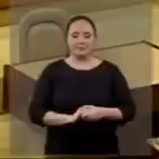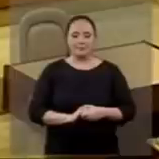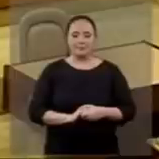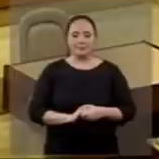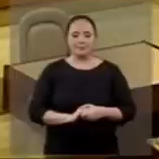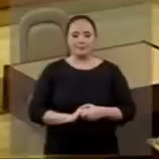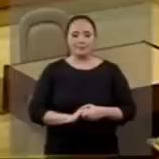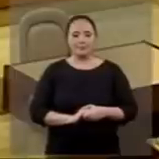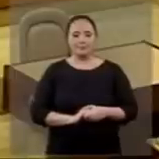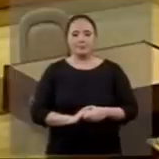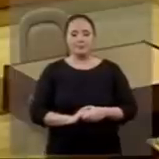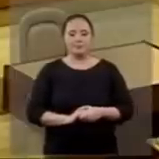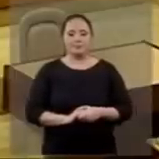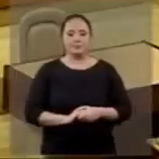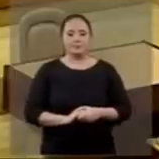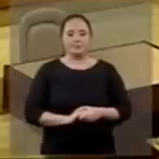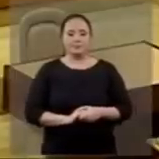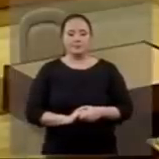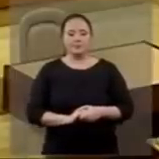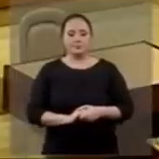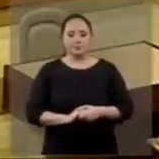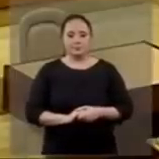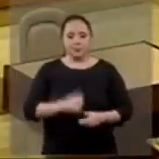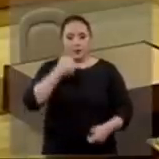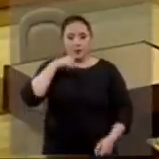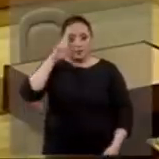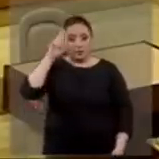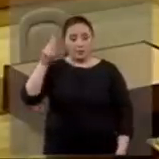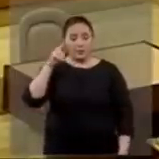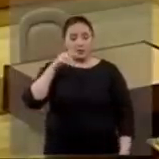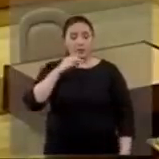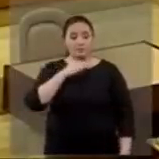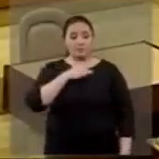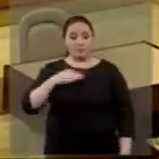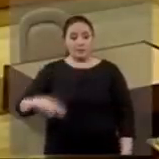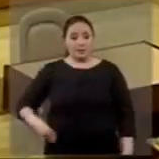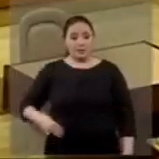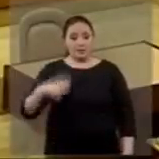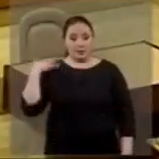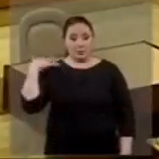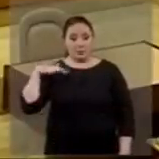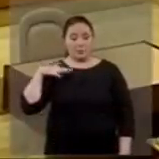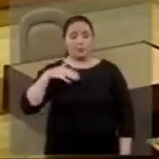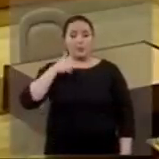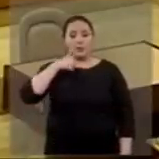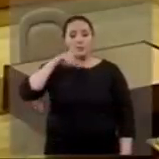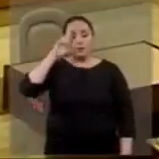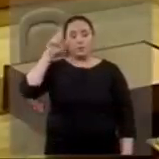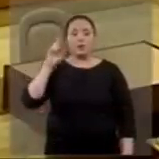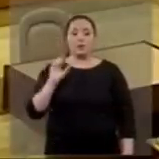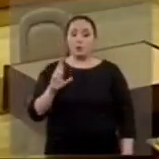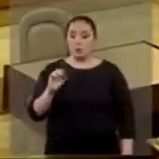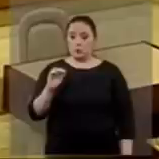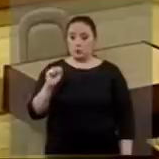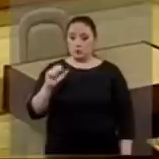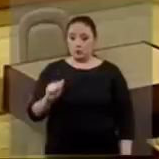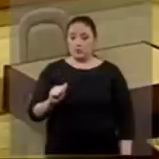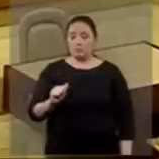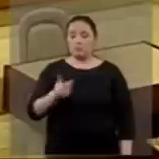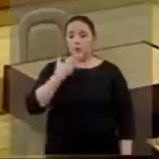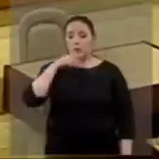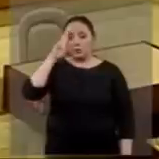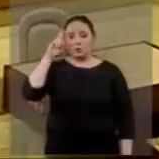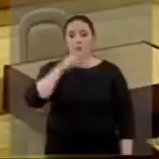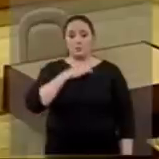palavra. Excelentíssima senhora presidente, ministra Carmen Lúcia, excelentíssima senhora ministra Rosa Weber, excelentíssimos senhores